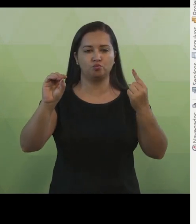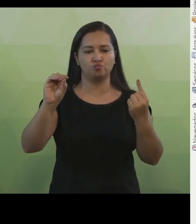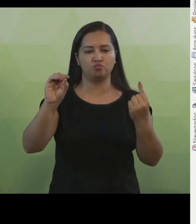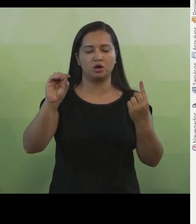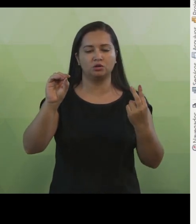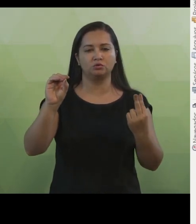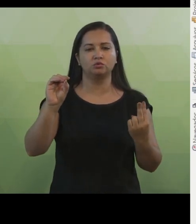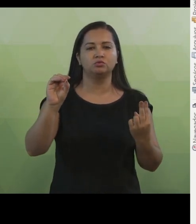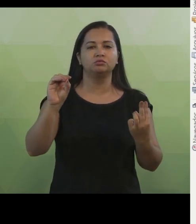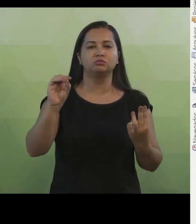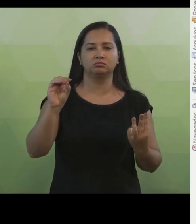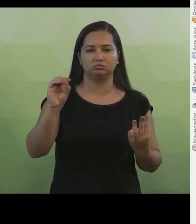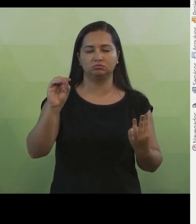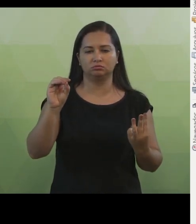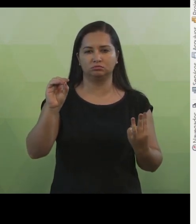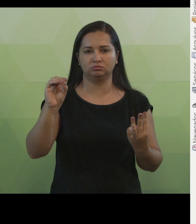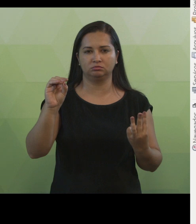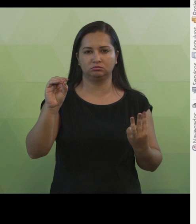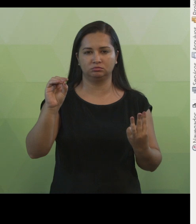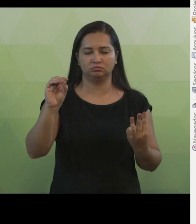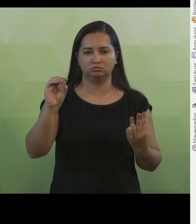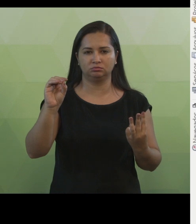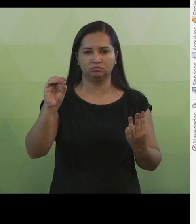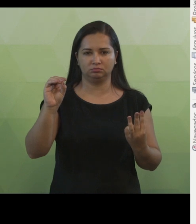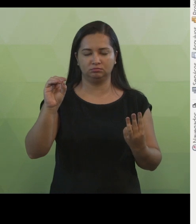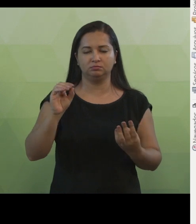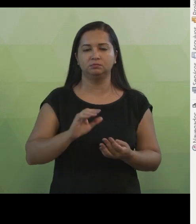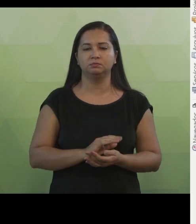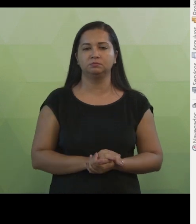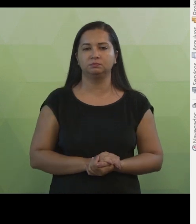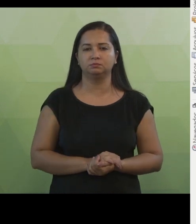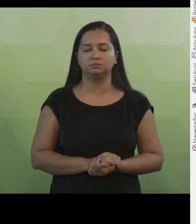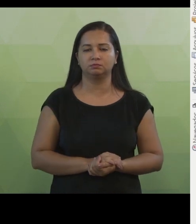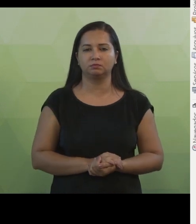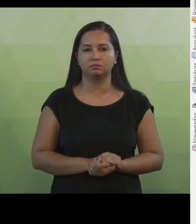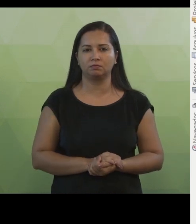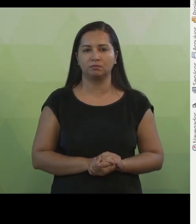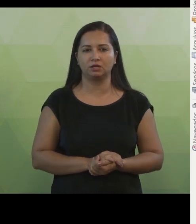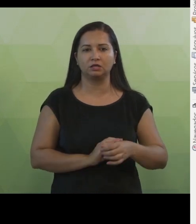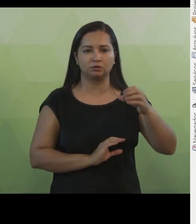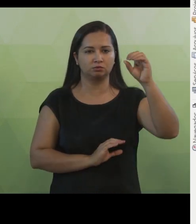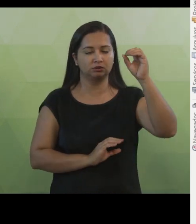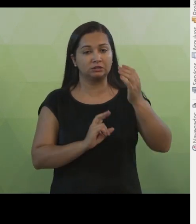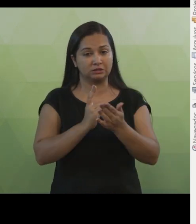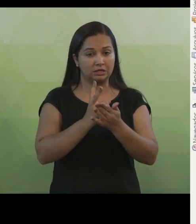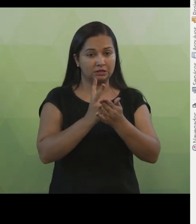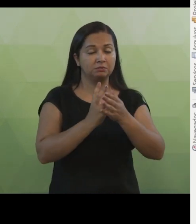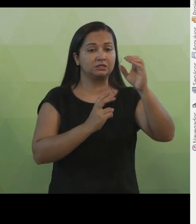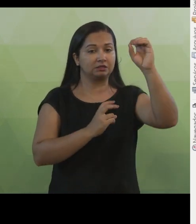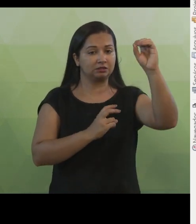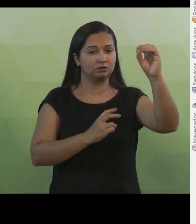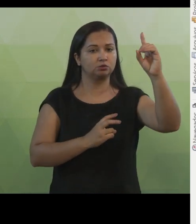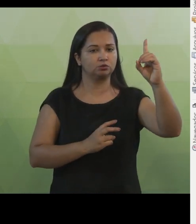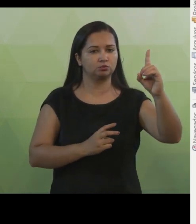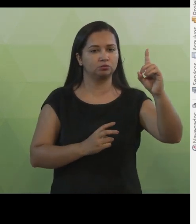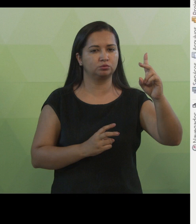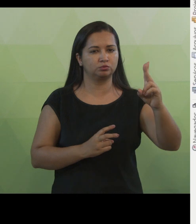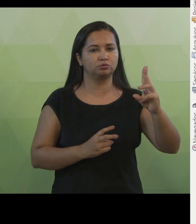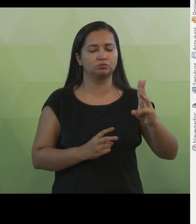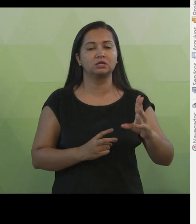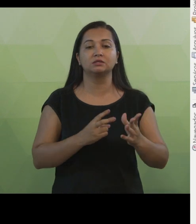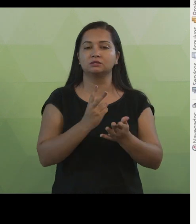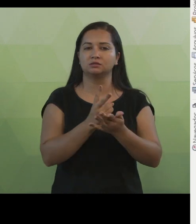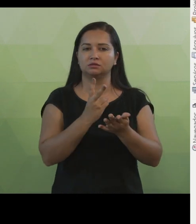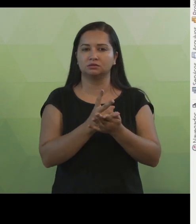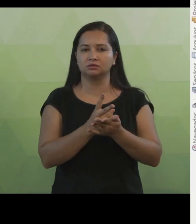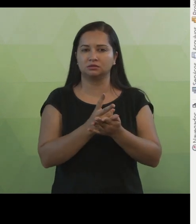posição. Então, vetor na posição 10 recebe, ou melhor,